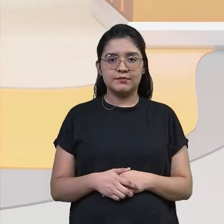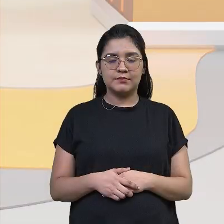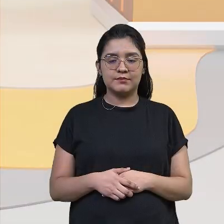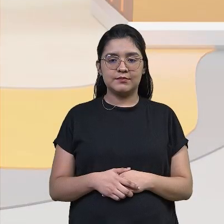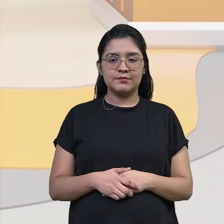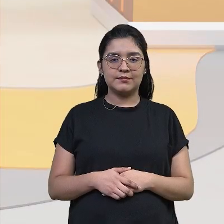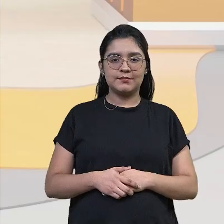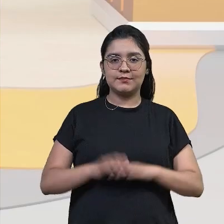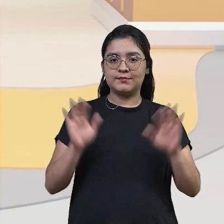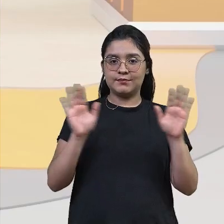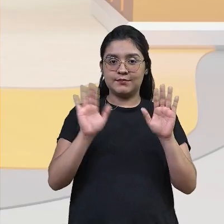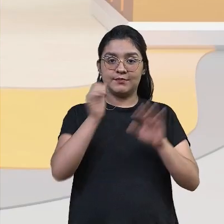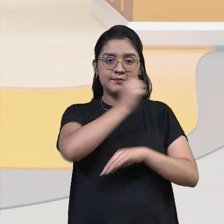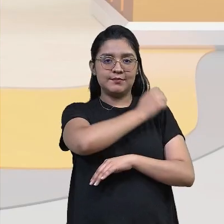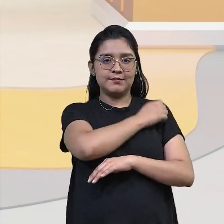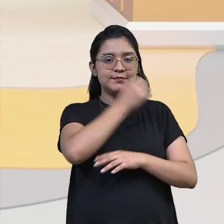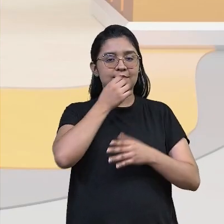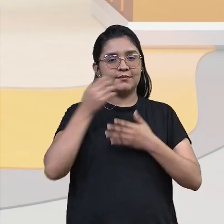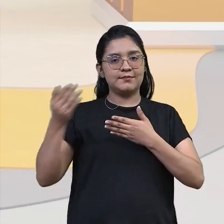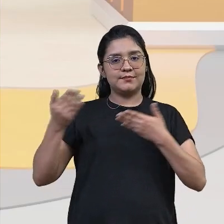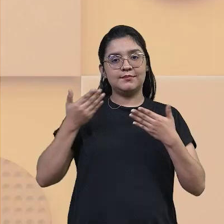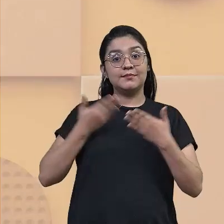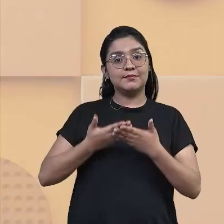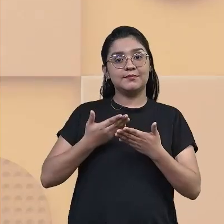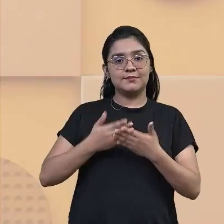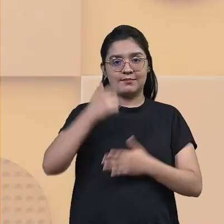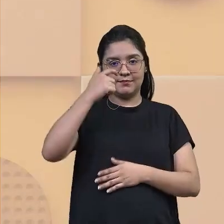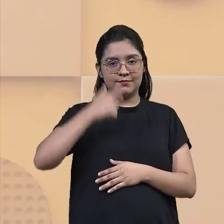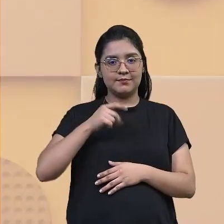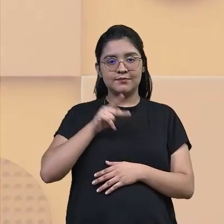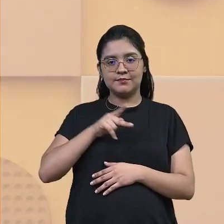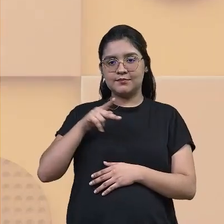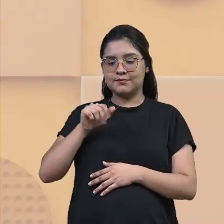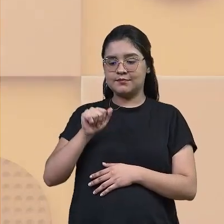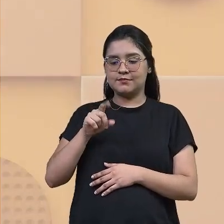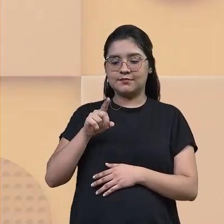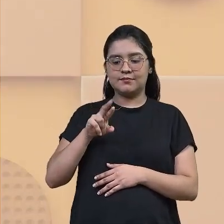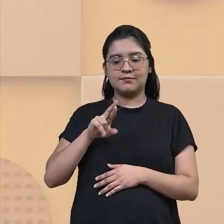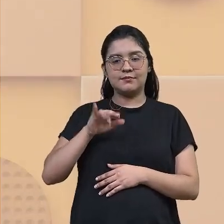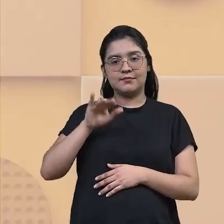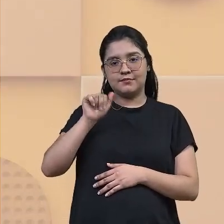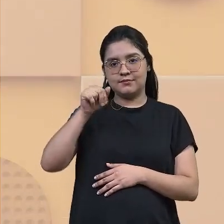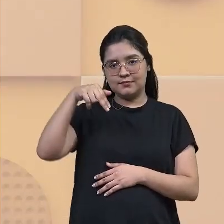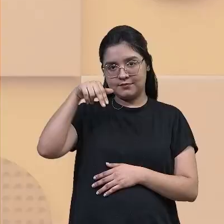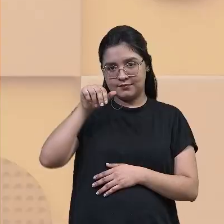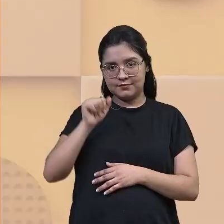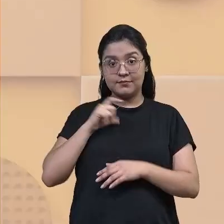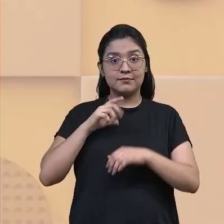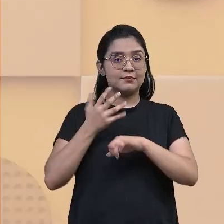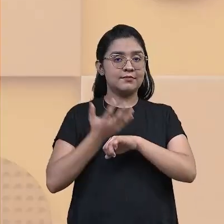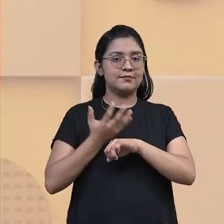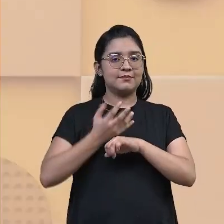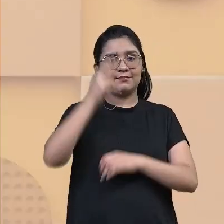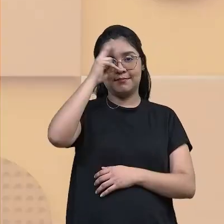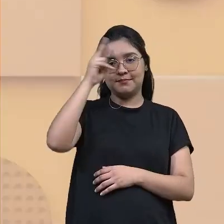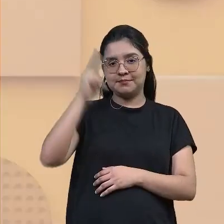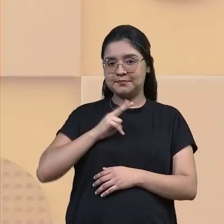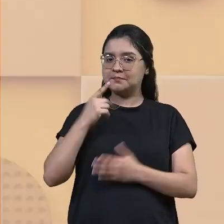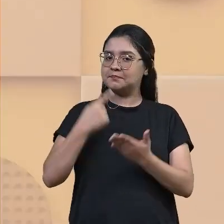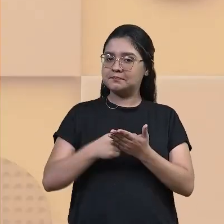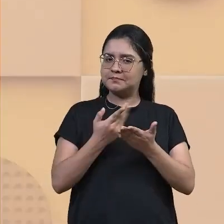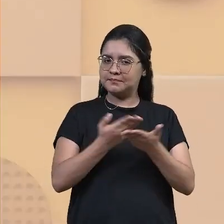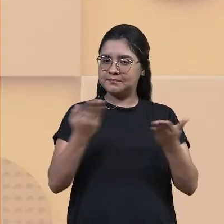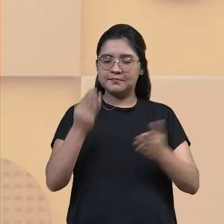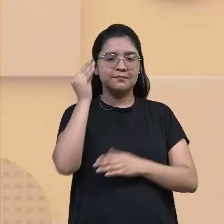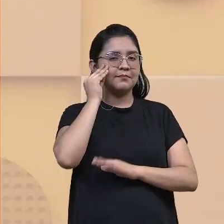Olá, meus queridos, sejam todos bem-vindos a mais uma aula. Eu sou a professora Adriana Cabral, do Componente de História, e te convido a